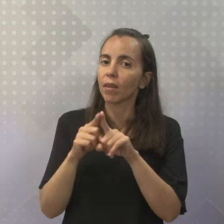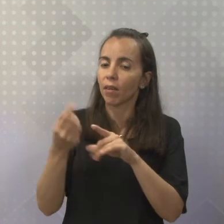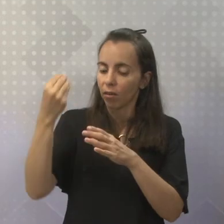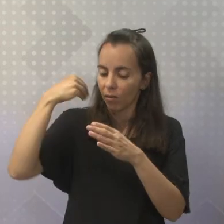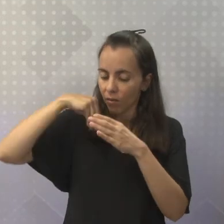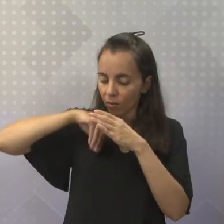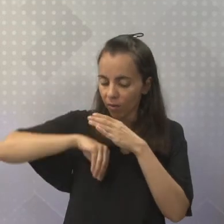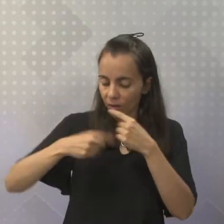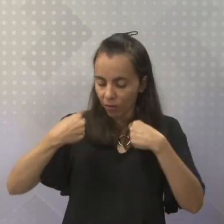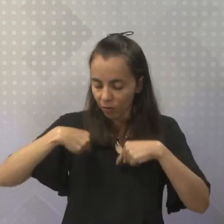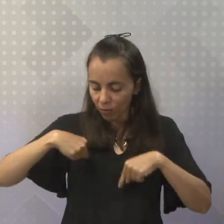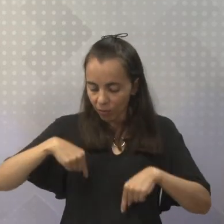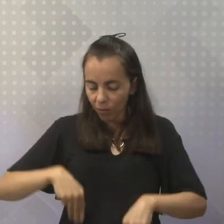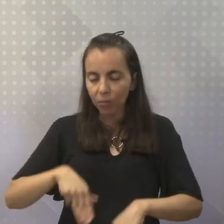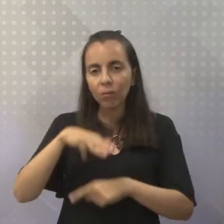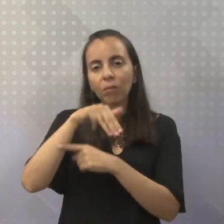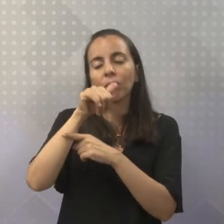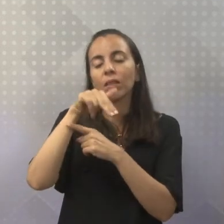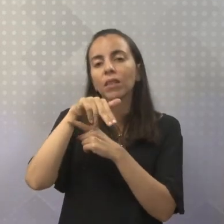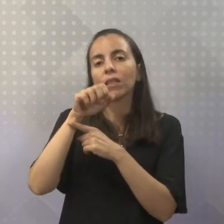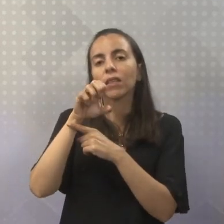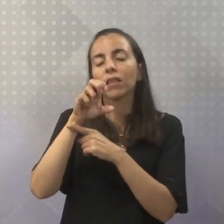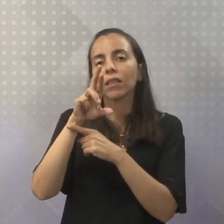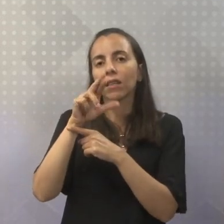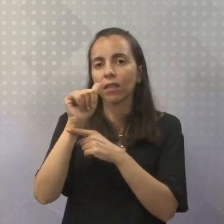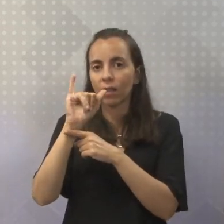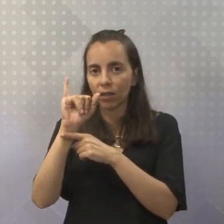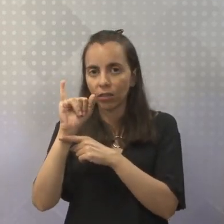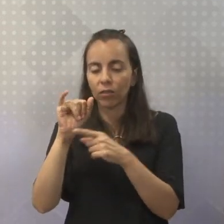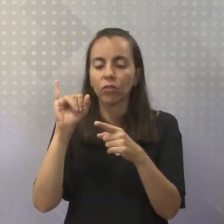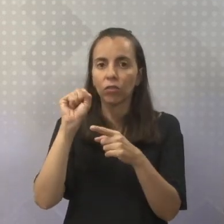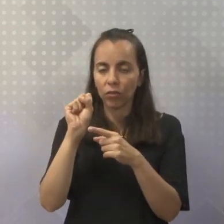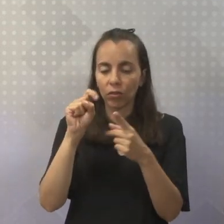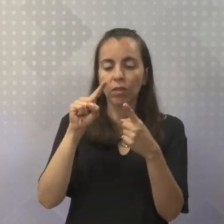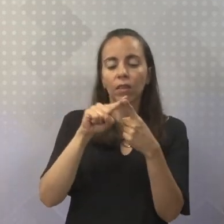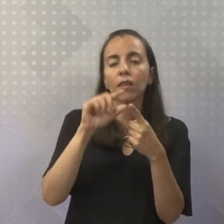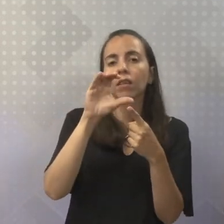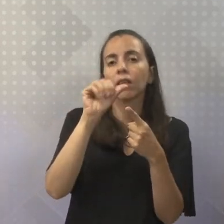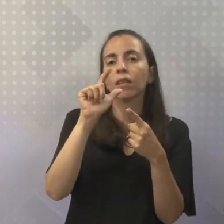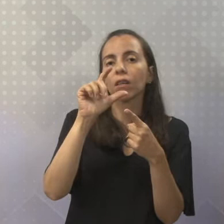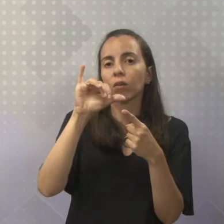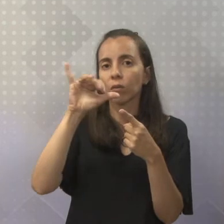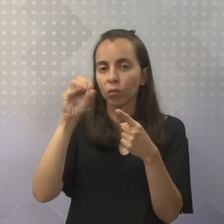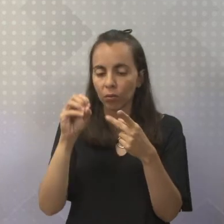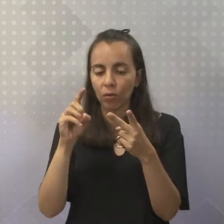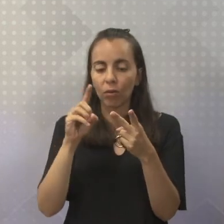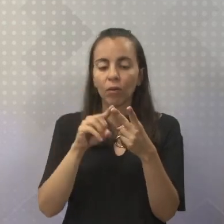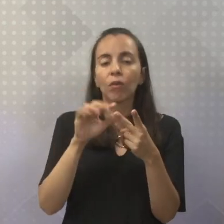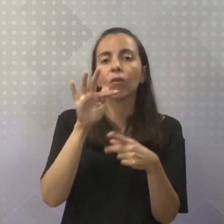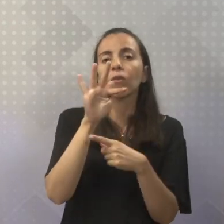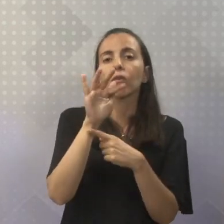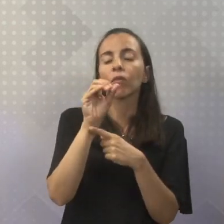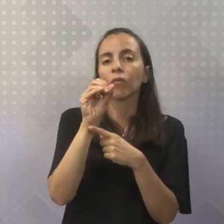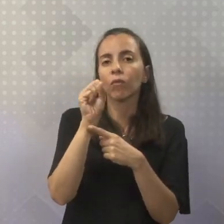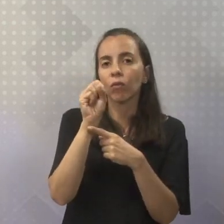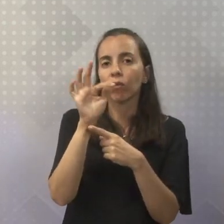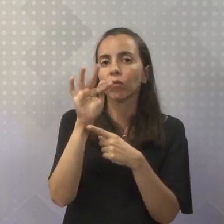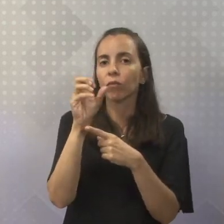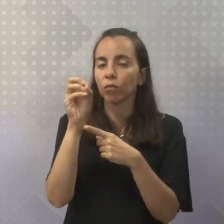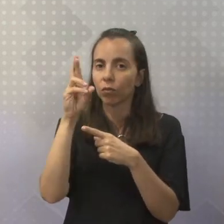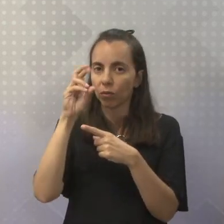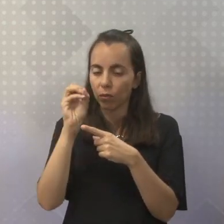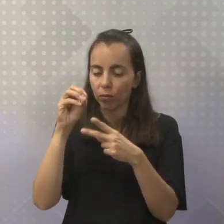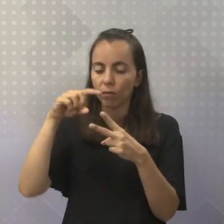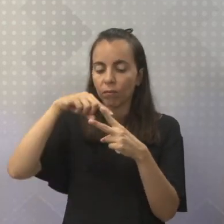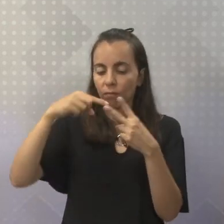o cálcio e o fósforo. Nós temos também definição do muscular, função do muscular,